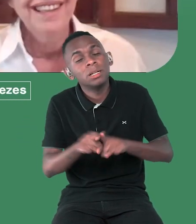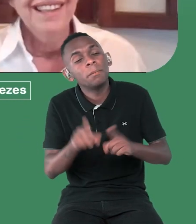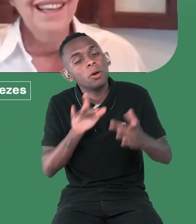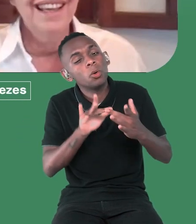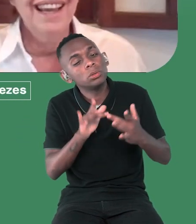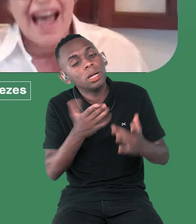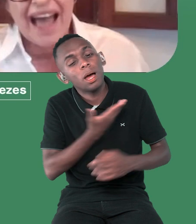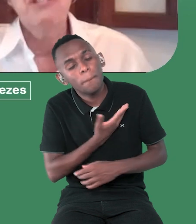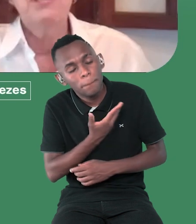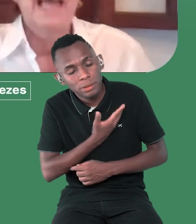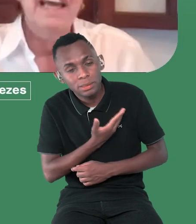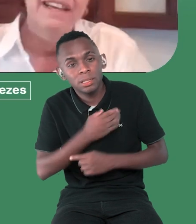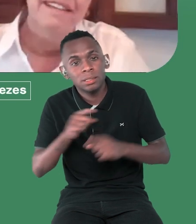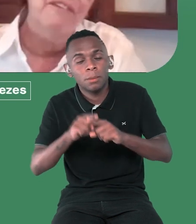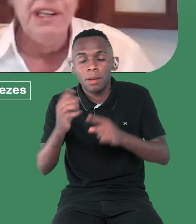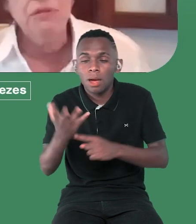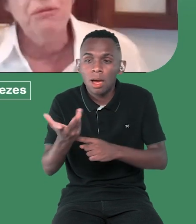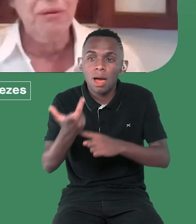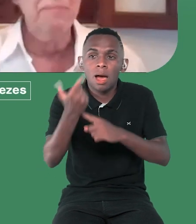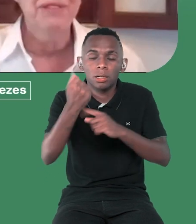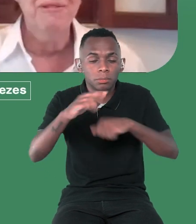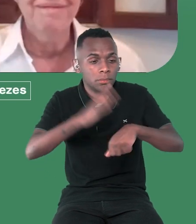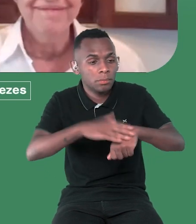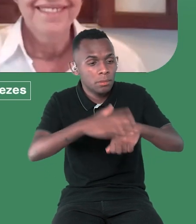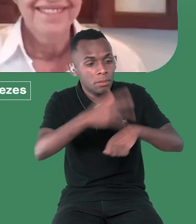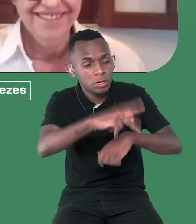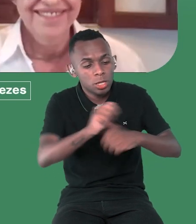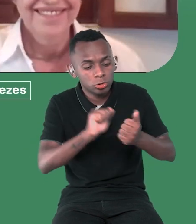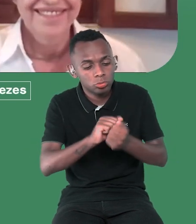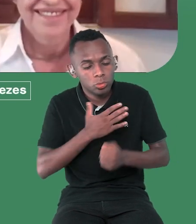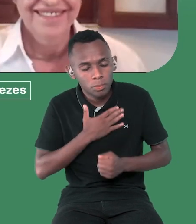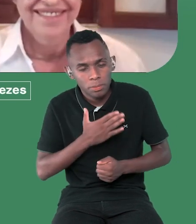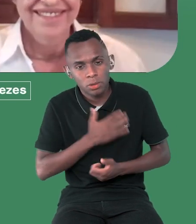amizade e a arte de Thaís agora junto comigo.